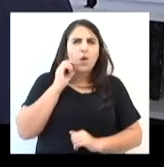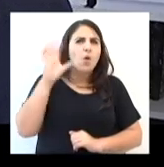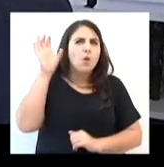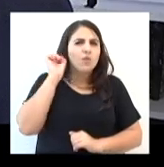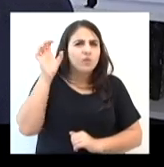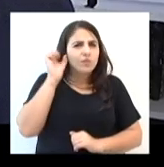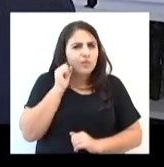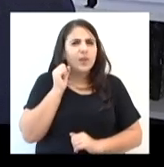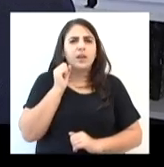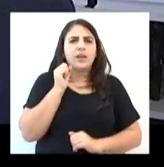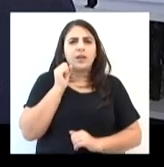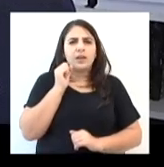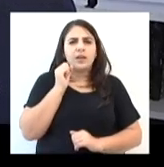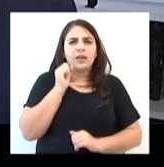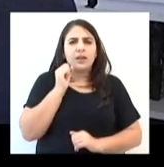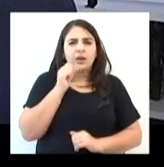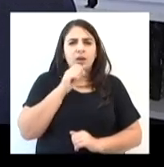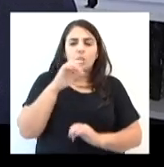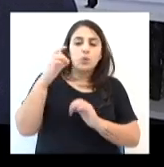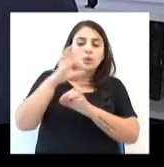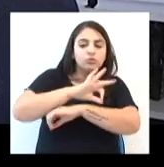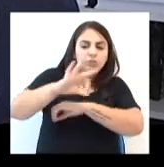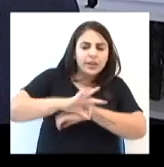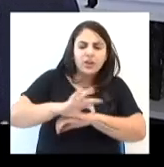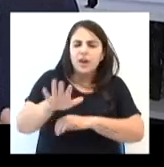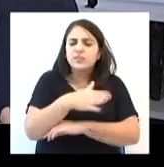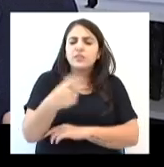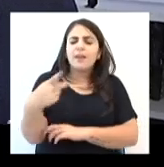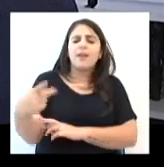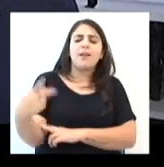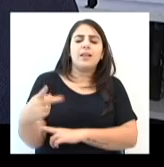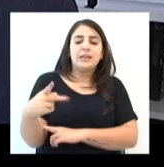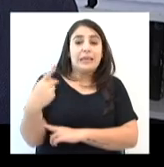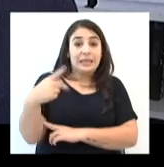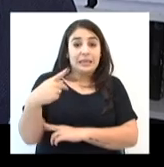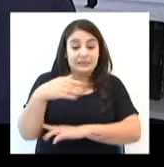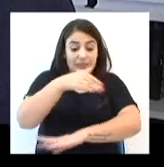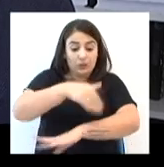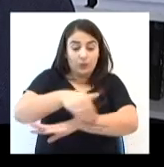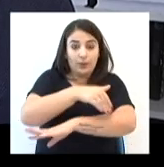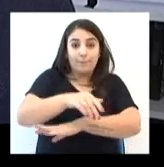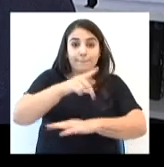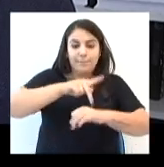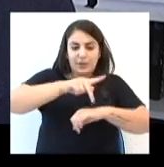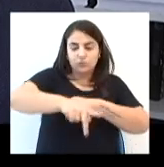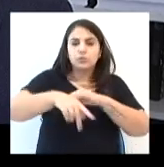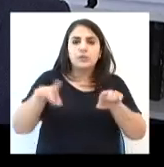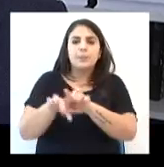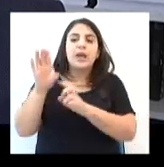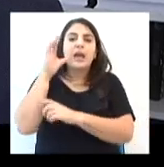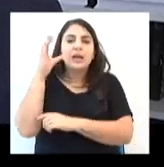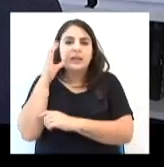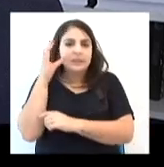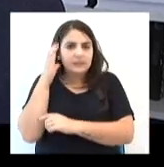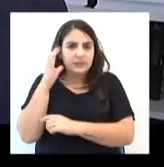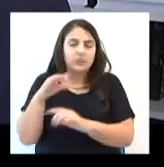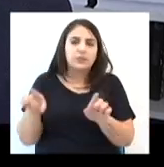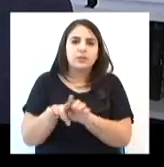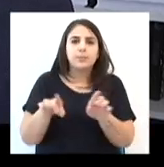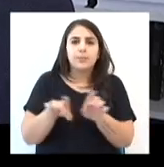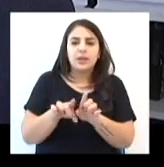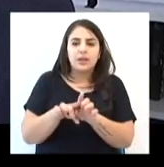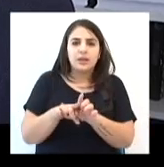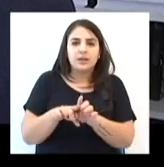dos engenheiros que para eles, esse trecho de Passo Fundo a Carazinho, com a passagem entre os